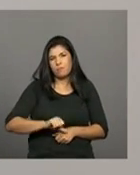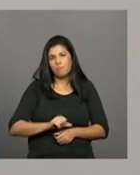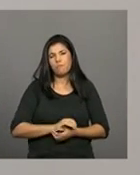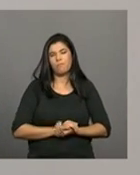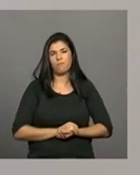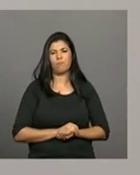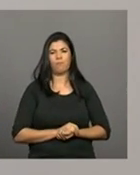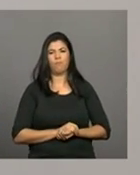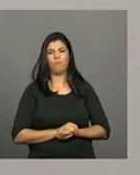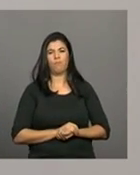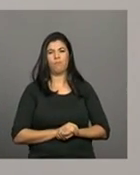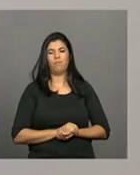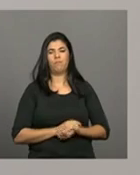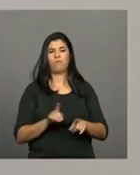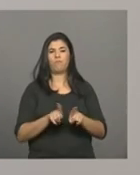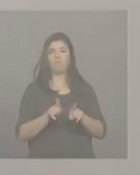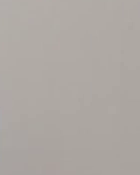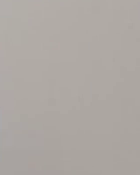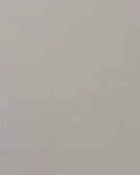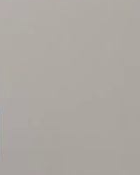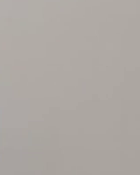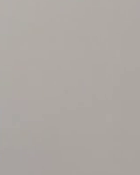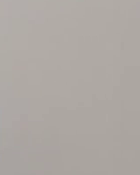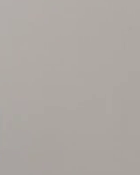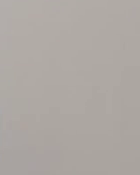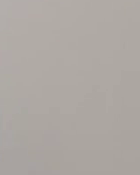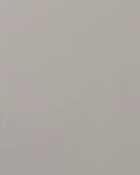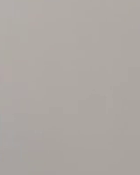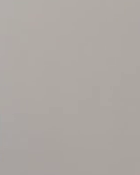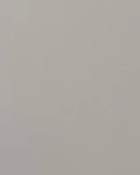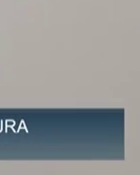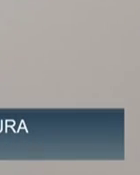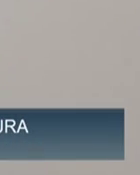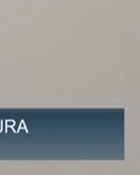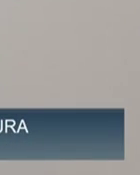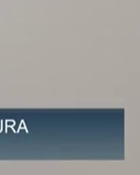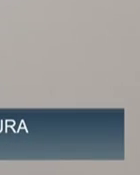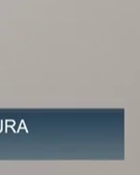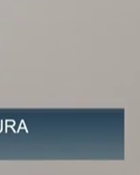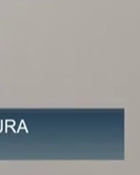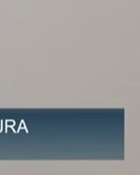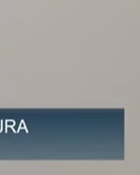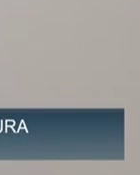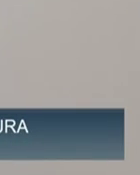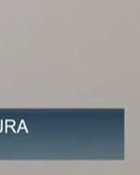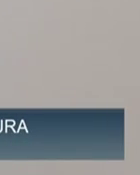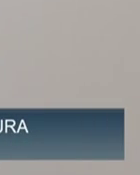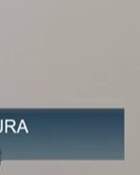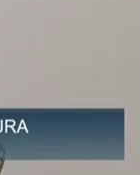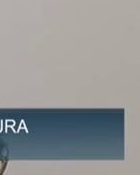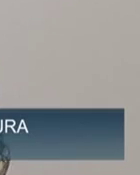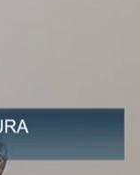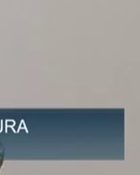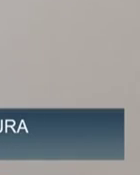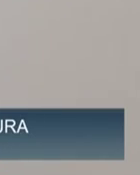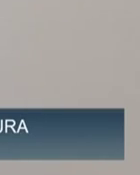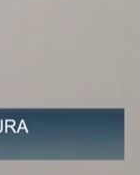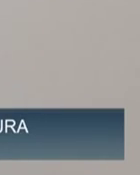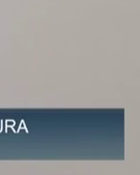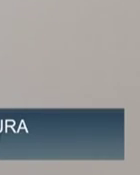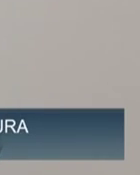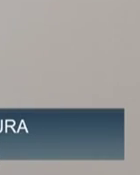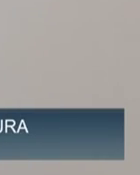de atingimento que certas atitudes têm sobre a criança e o adolescente. Nós queremos uma